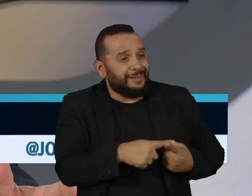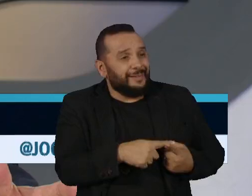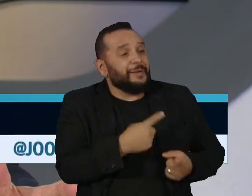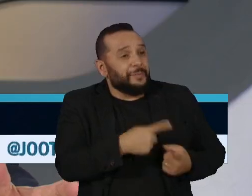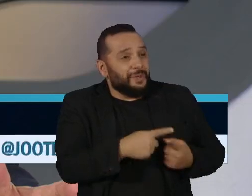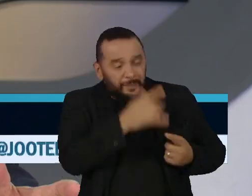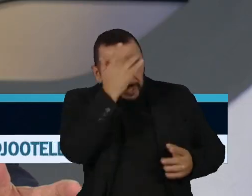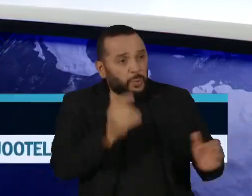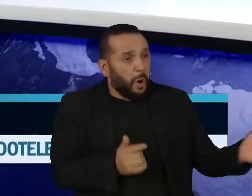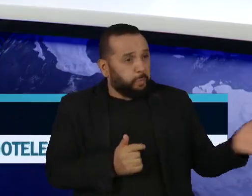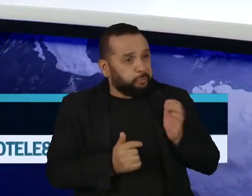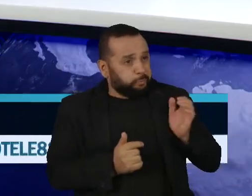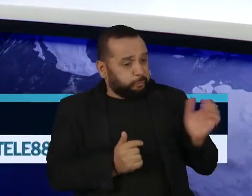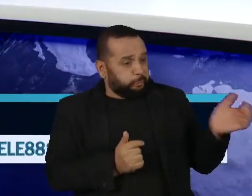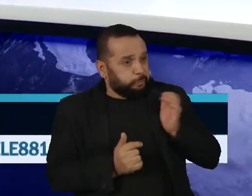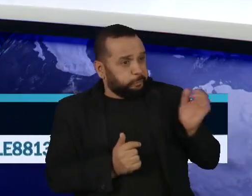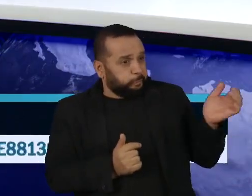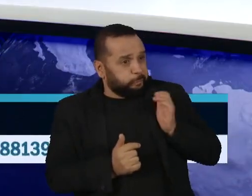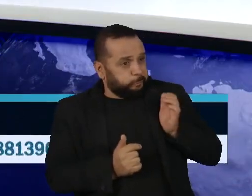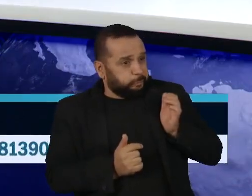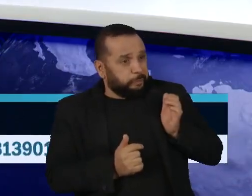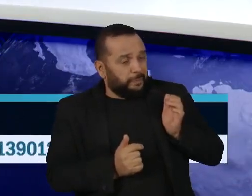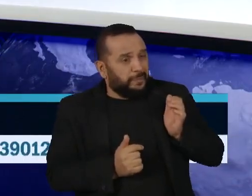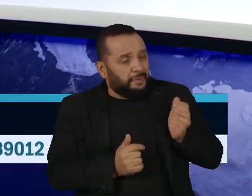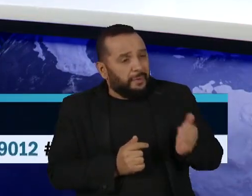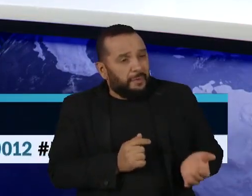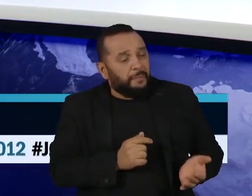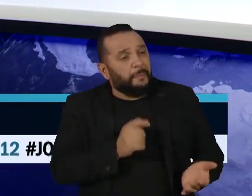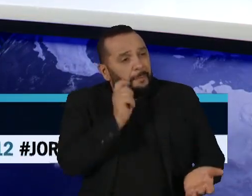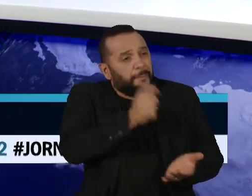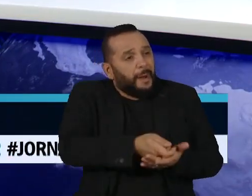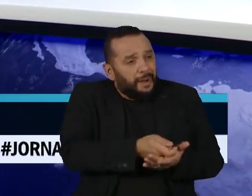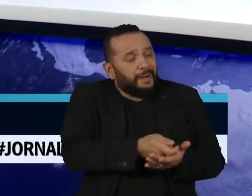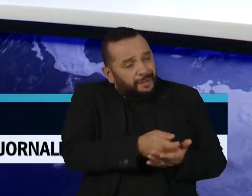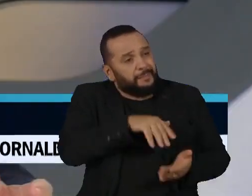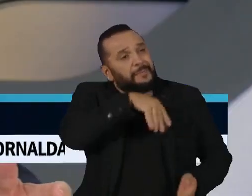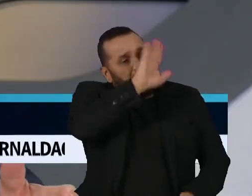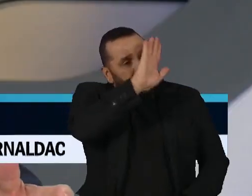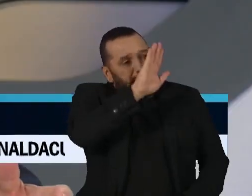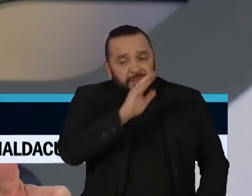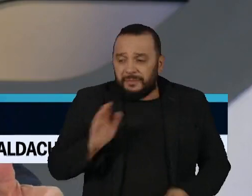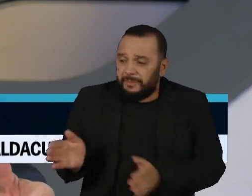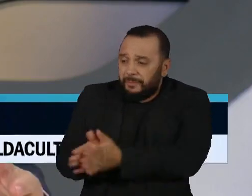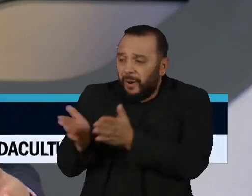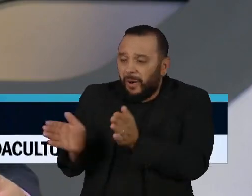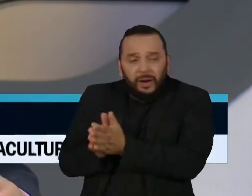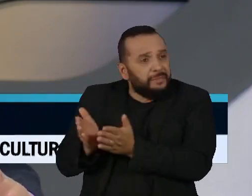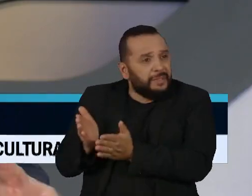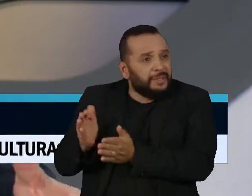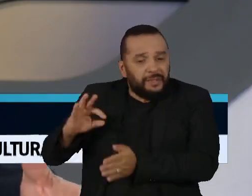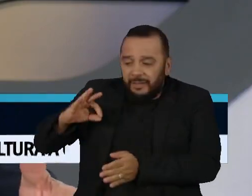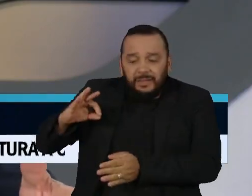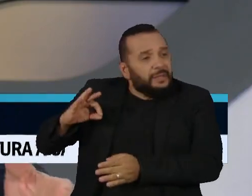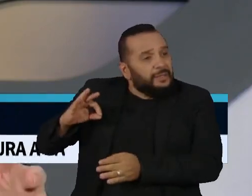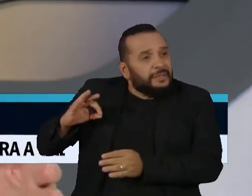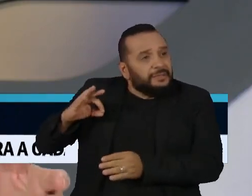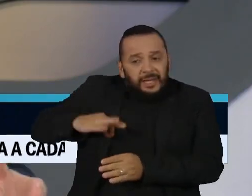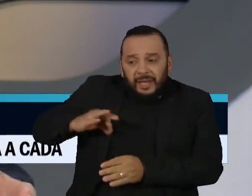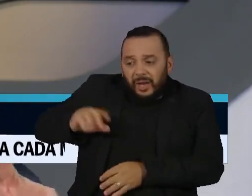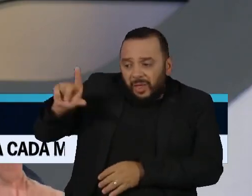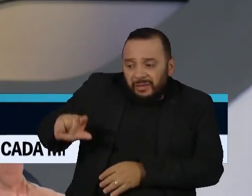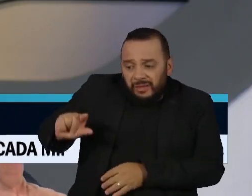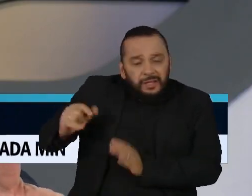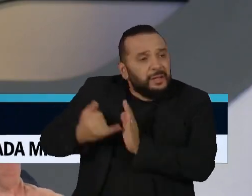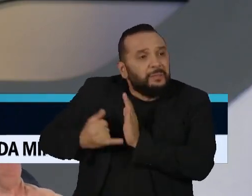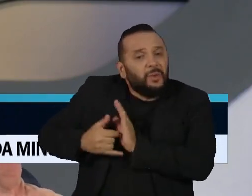justo. Sim, pobres pagam menos do que ricos. Isso. Que não acontece, né? Aqui. Então, por exemplo, é claro que você precisa, como foi dito